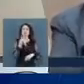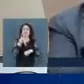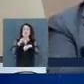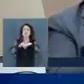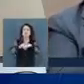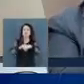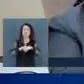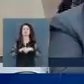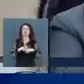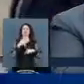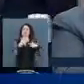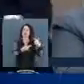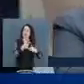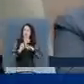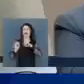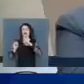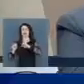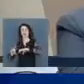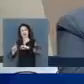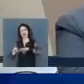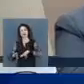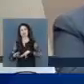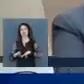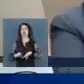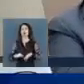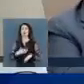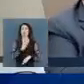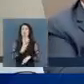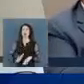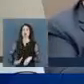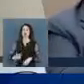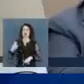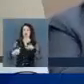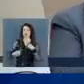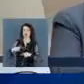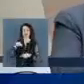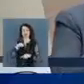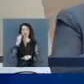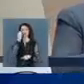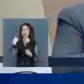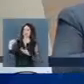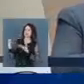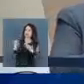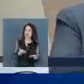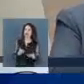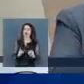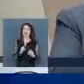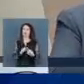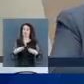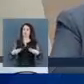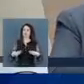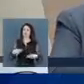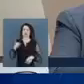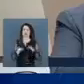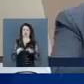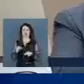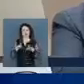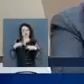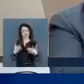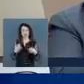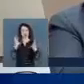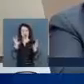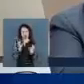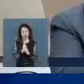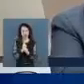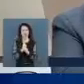trabalho como educação, como política pública. E é essa experiência que nós estamos trazendo ao Ministério da Justiça. Então, bem sinteticamente,